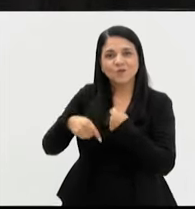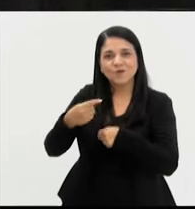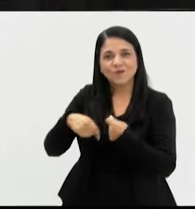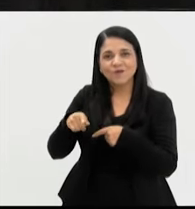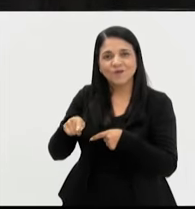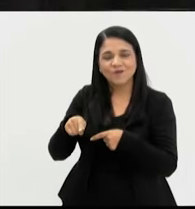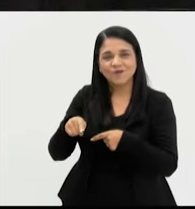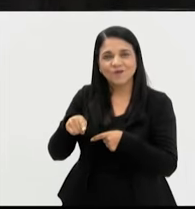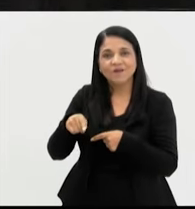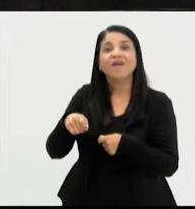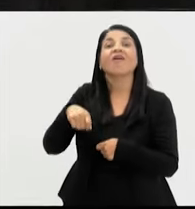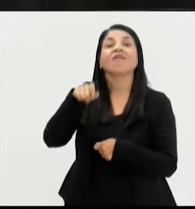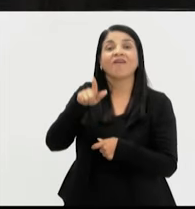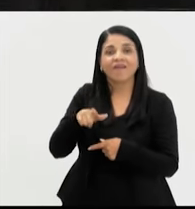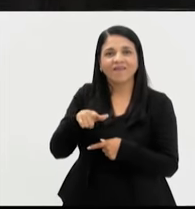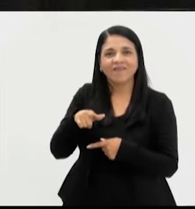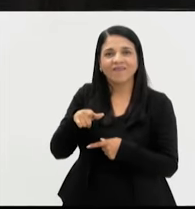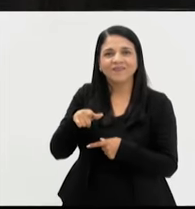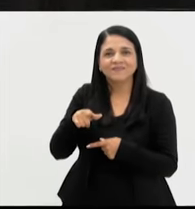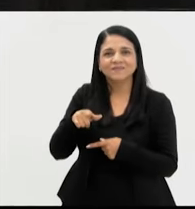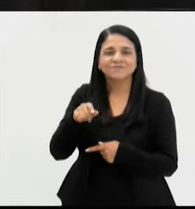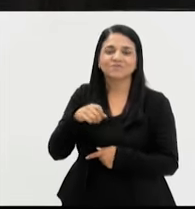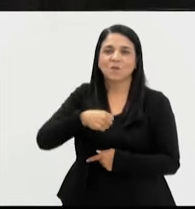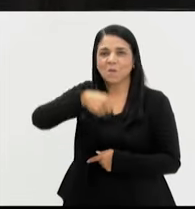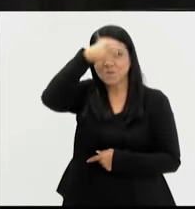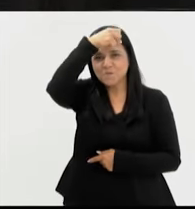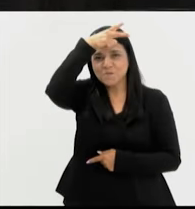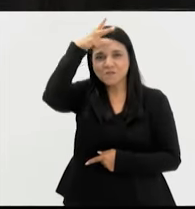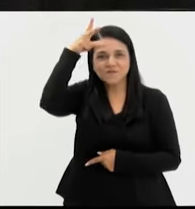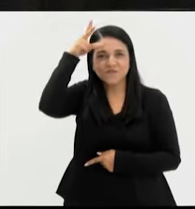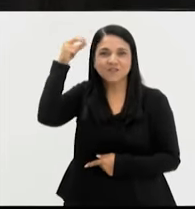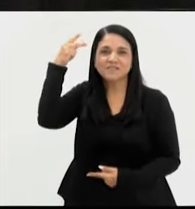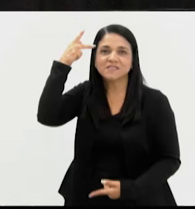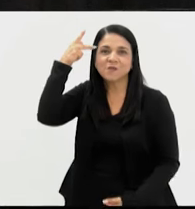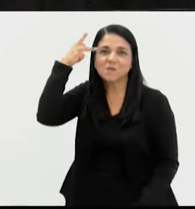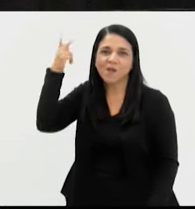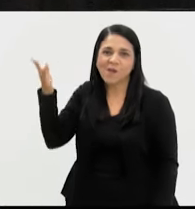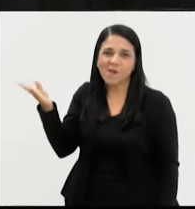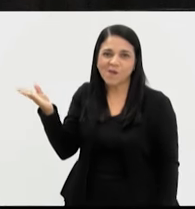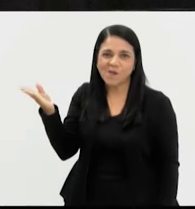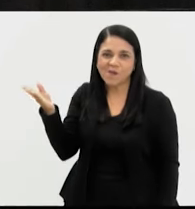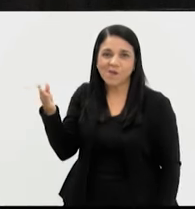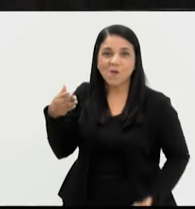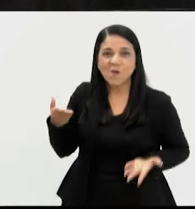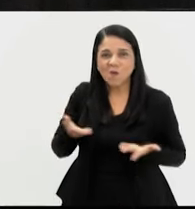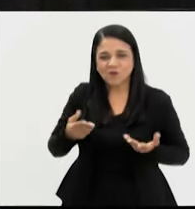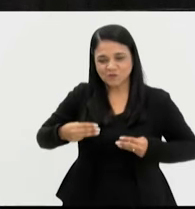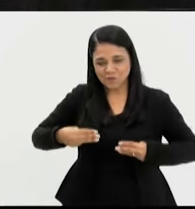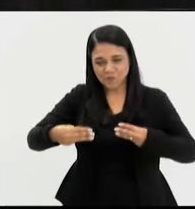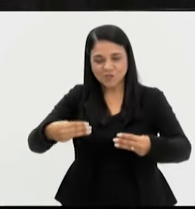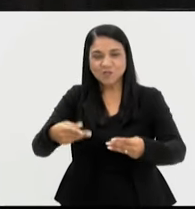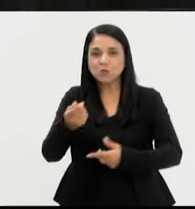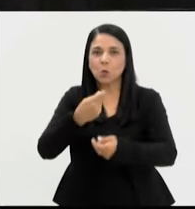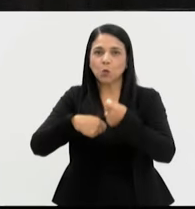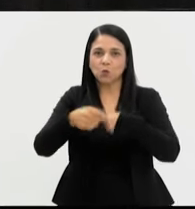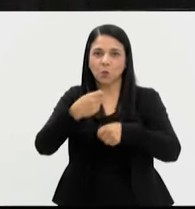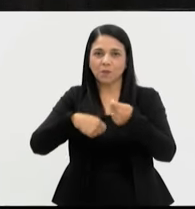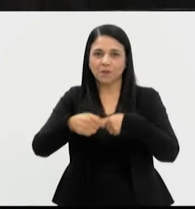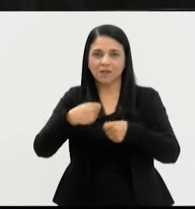grandes negociadores foi o prefeito de São Paulo hoje Ministro da Economia o